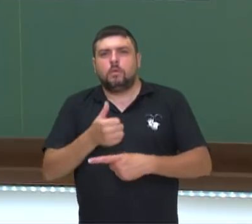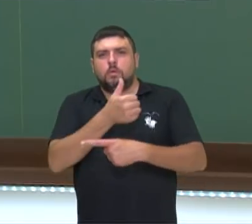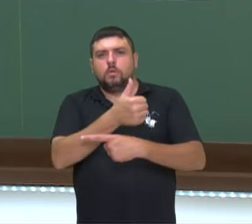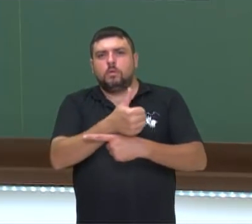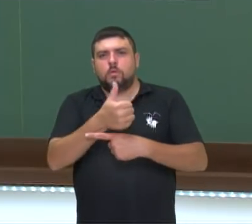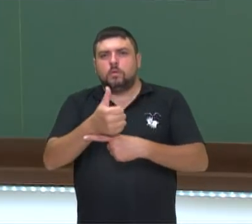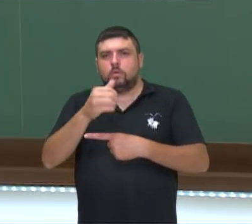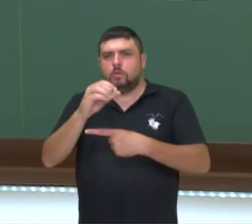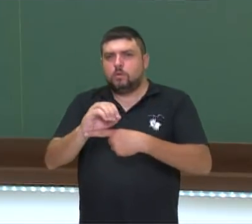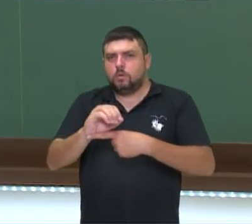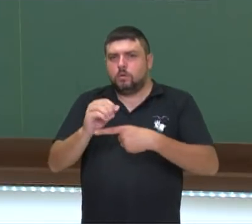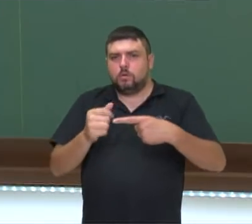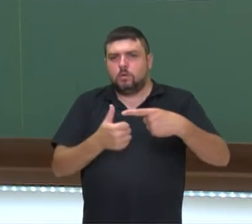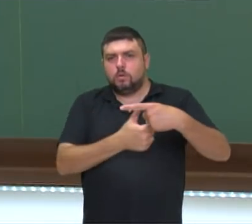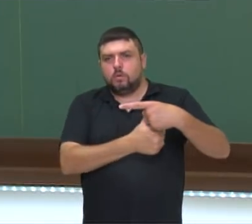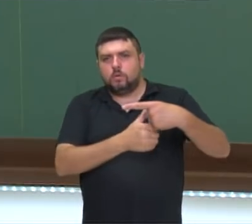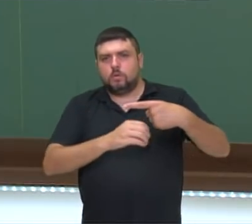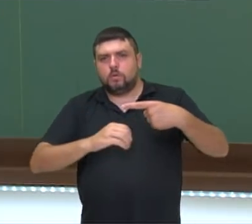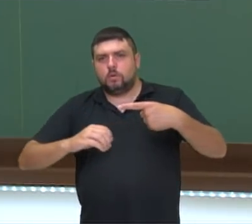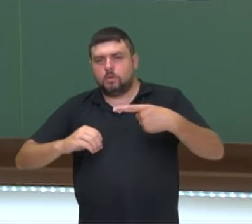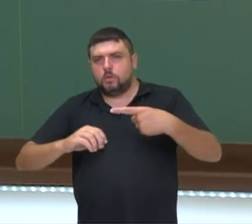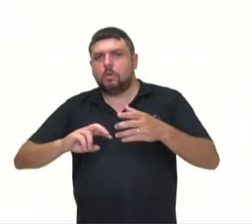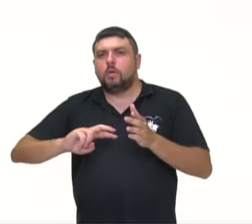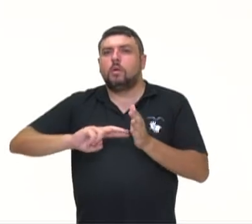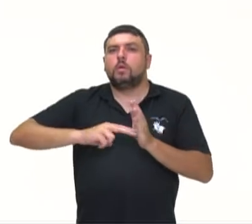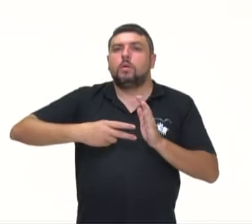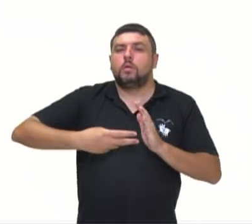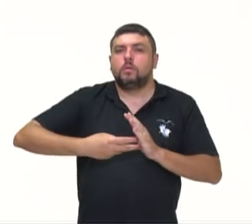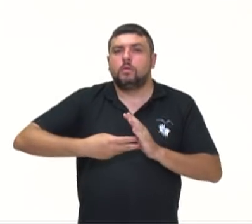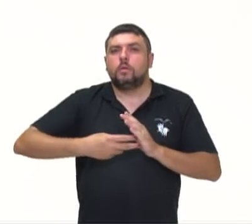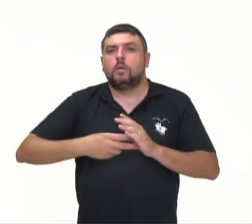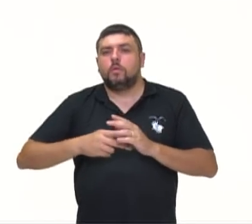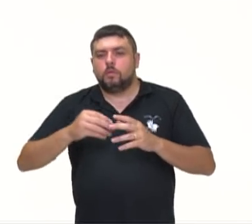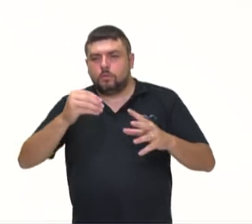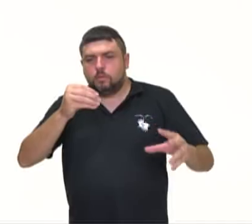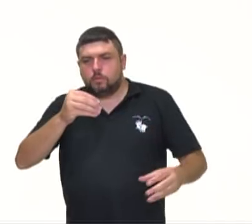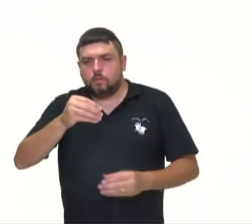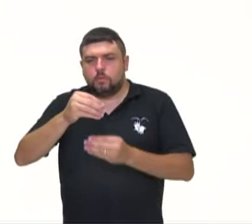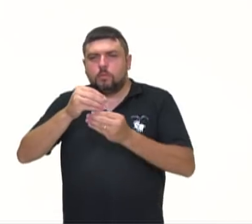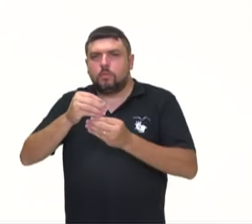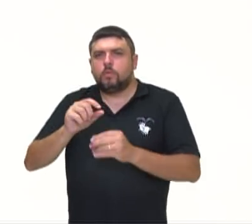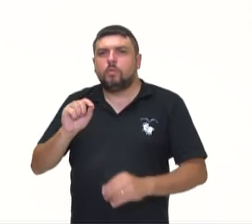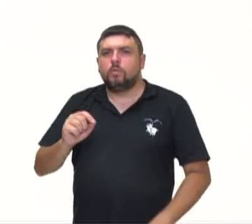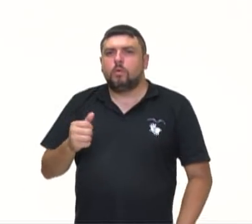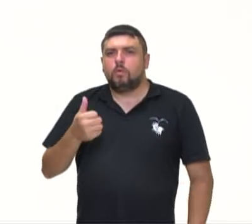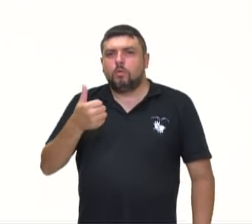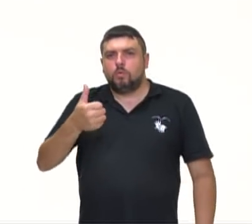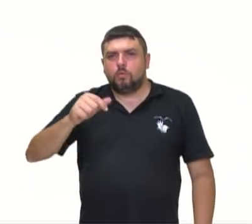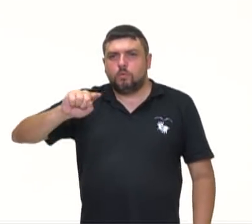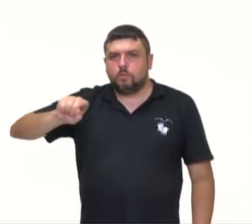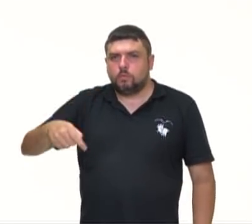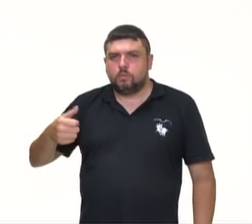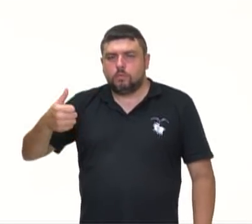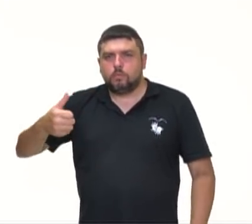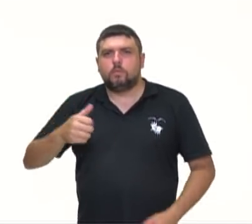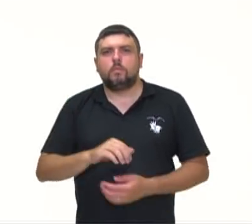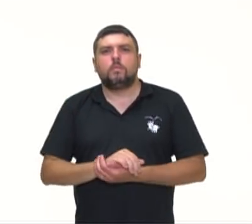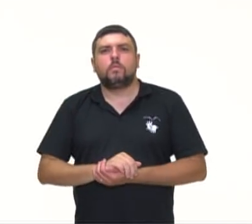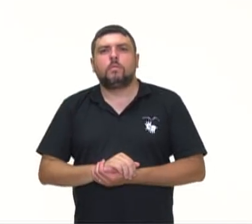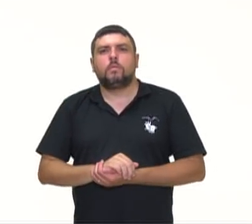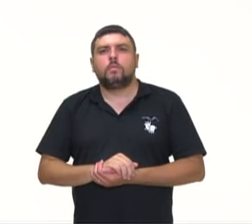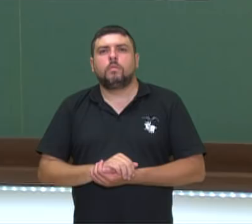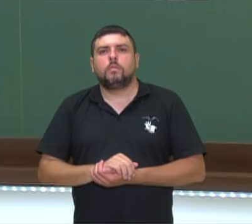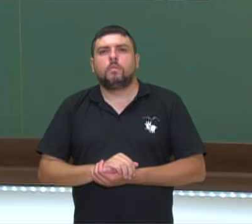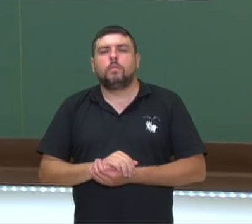100 significa que o fator de atualização vai ser 1,1. Agora, o segundo